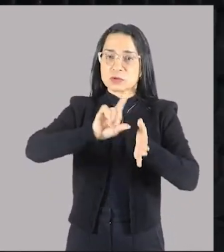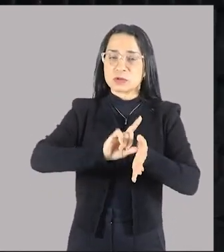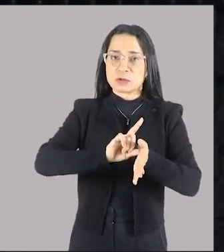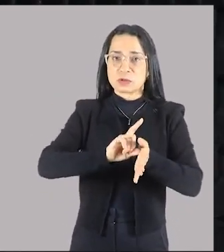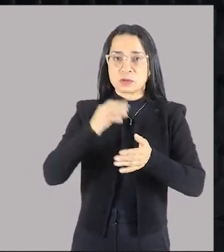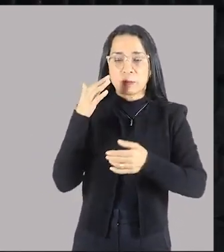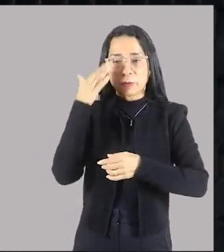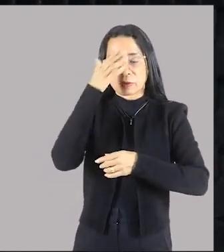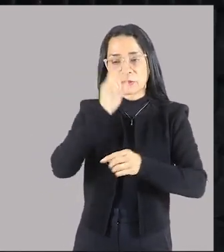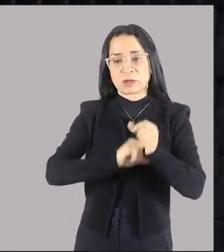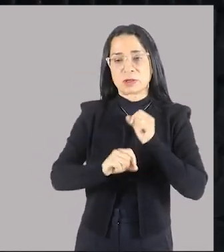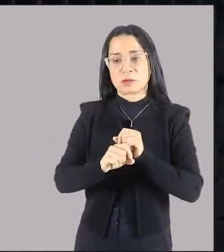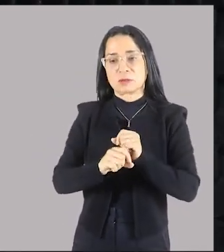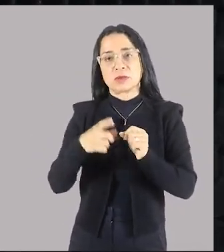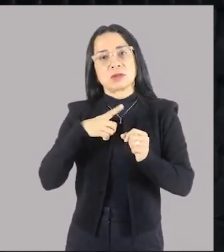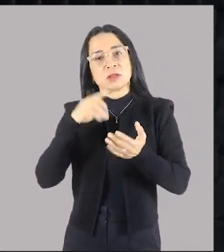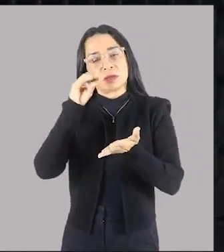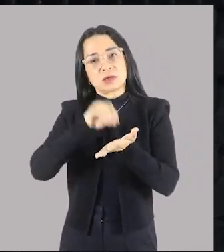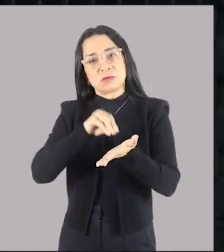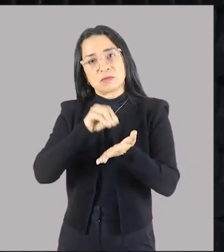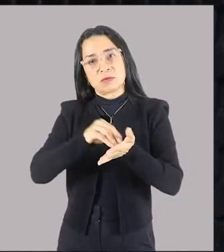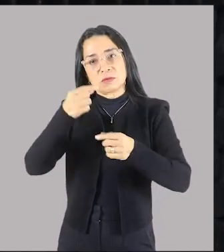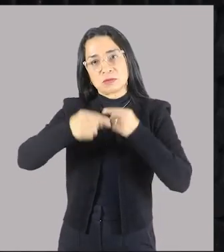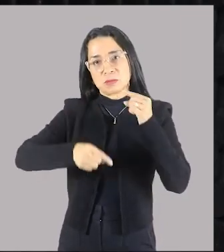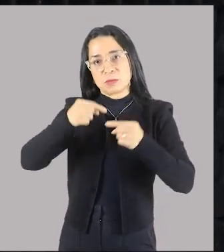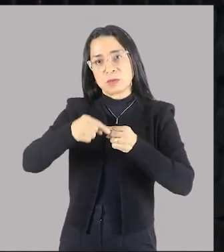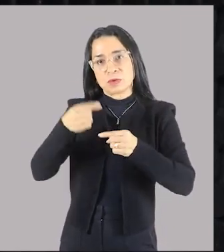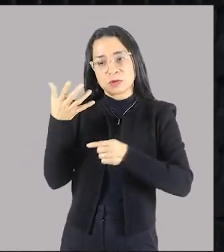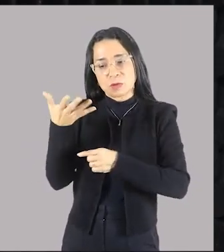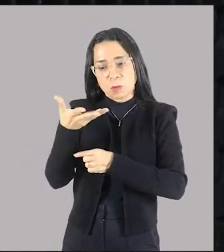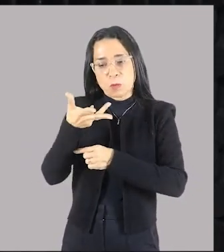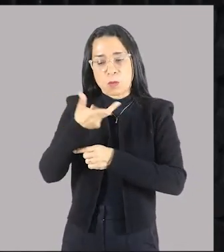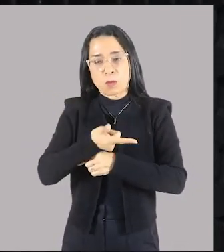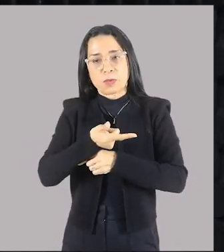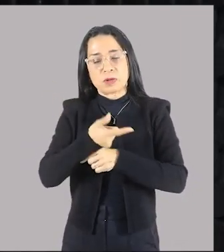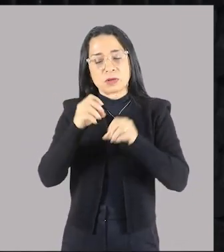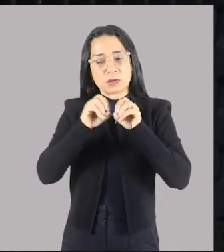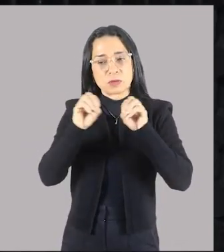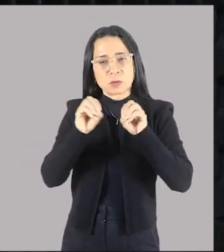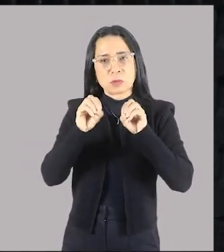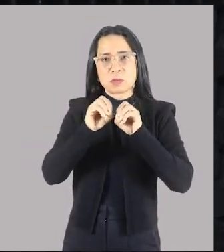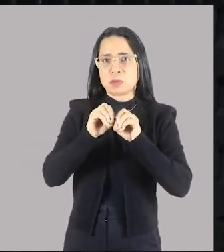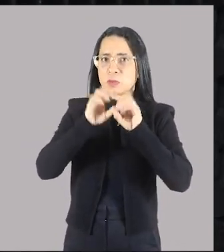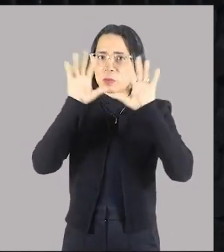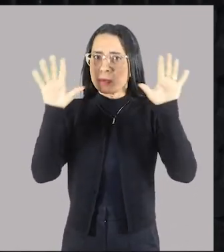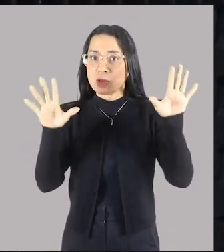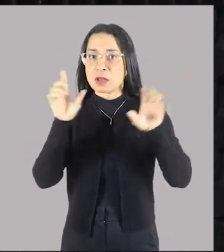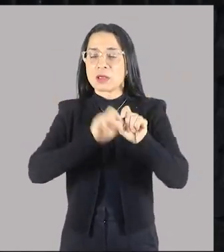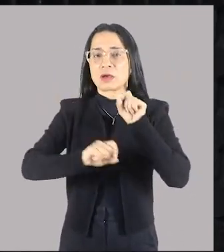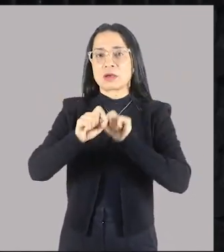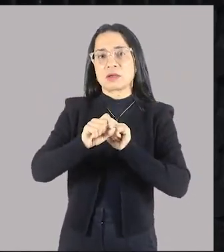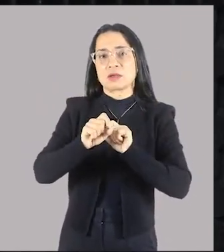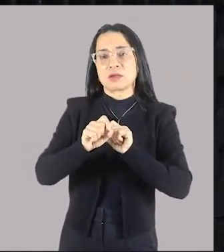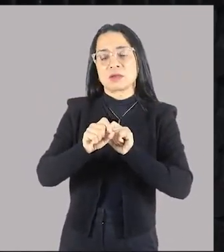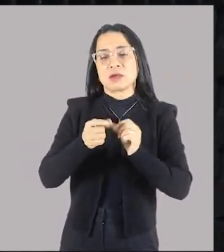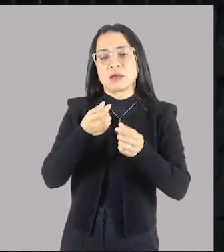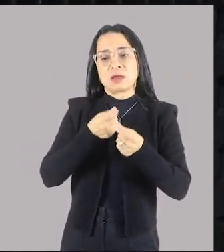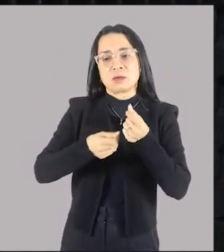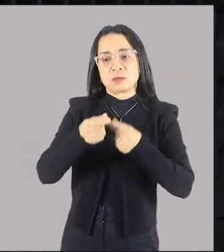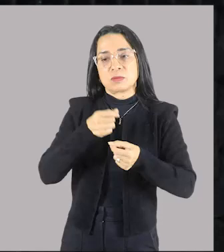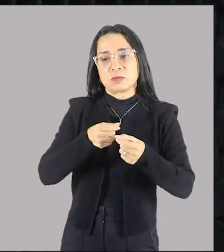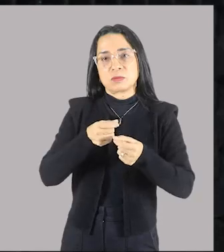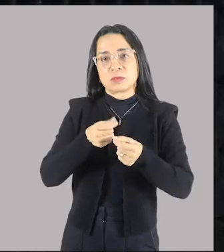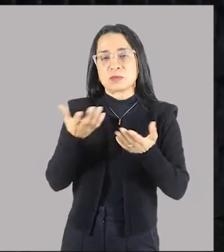uma política competente de milagre econômico, né? Que buscasse o quê? Alcançar o desenvolvimento sustentável a longo